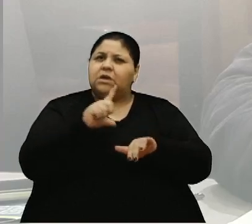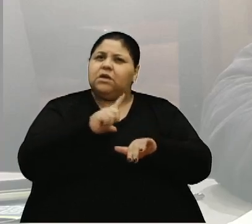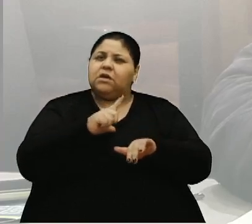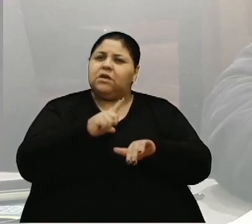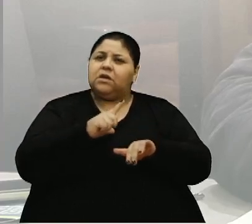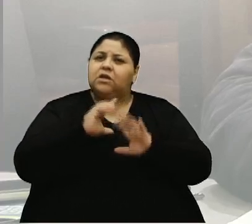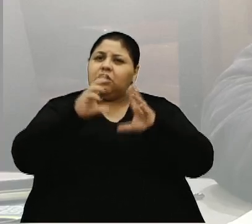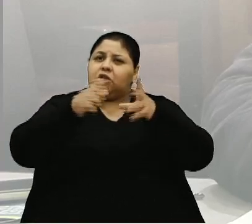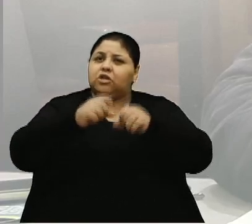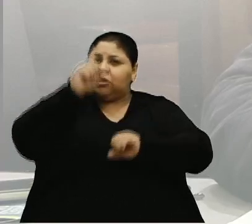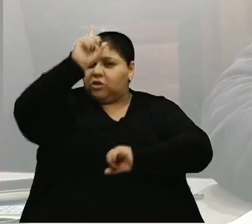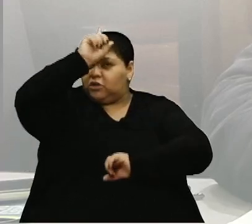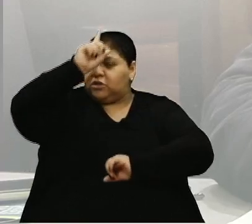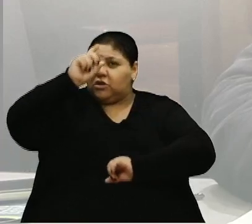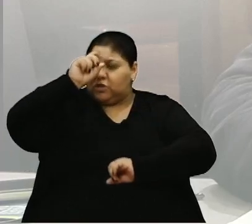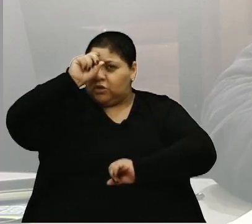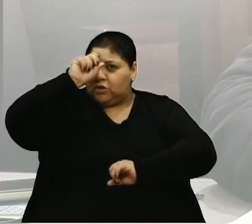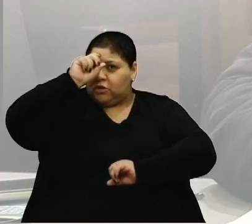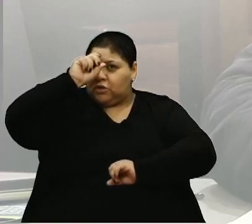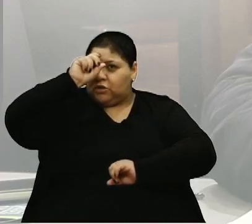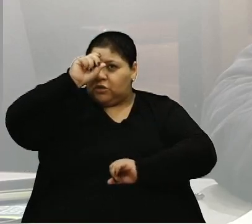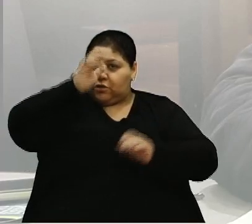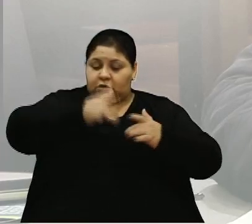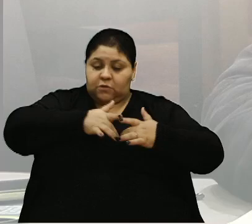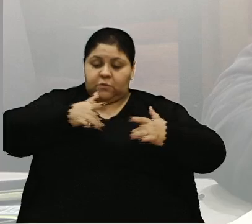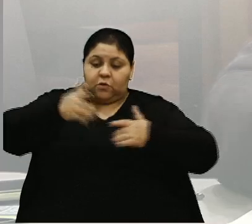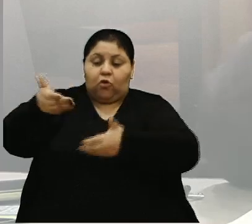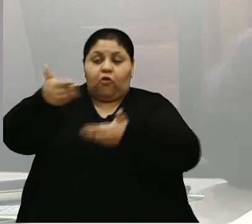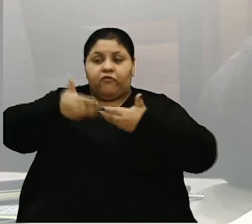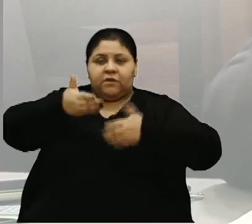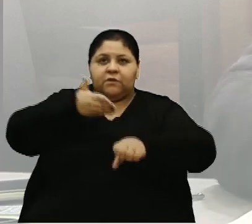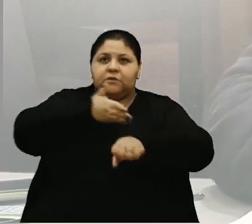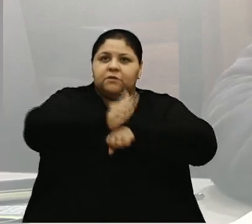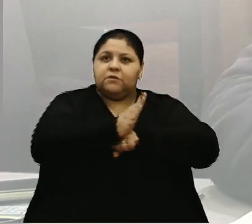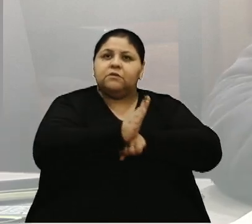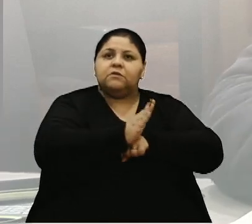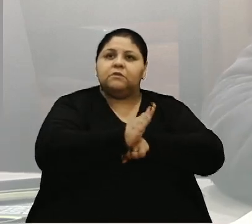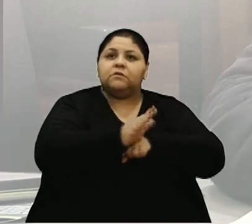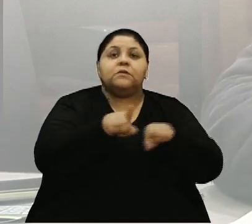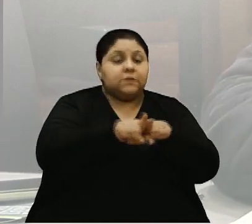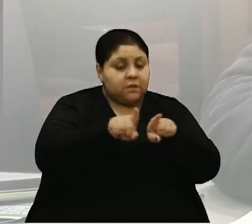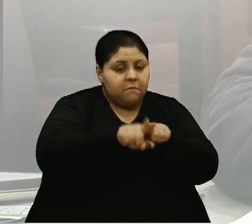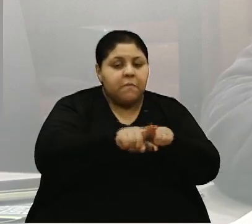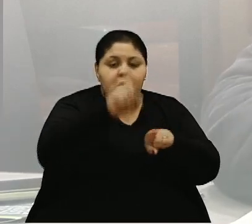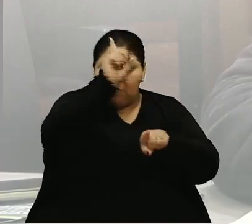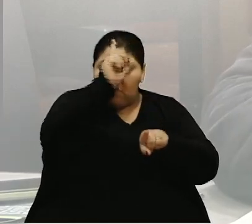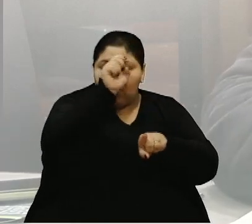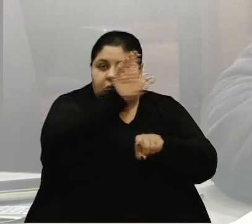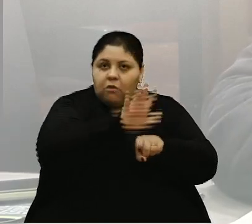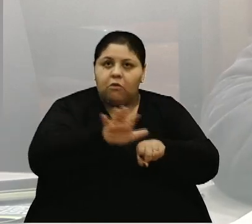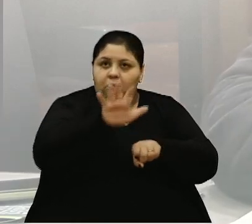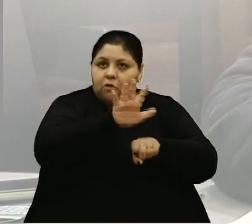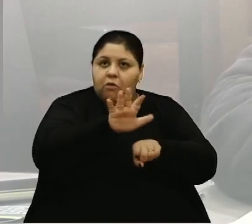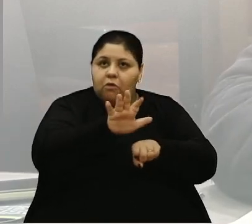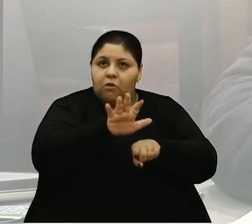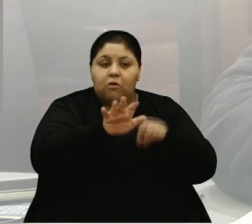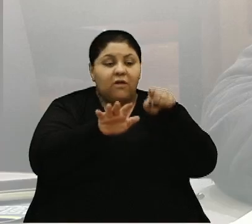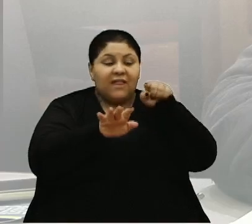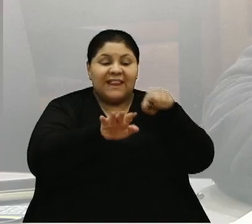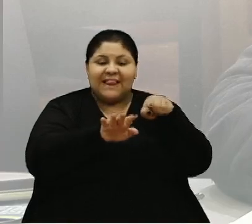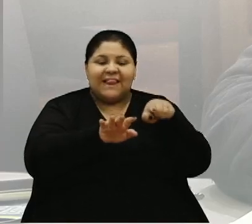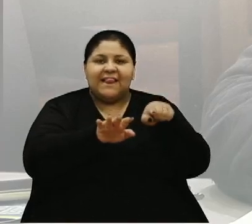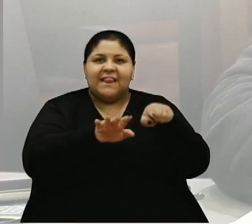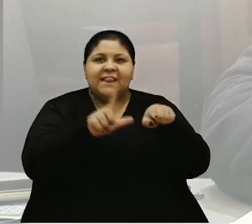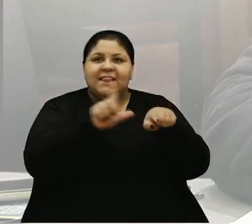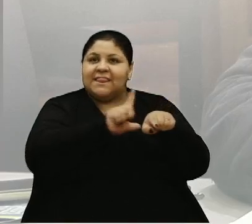Todos os hospitais filantrópicos do Rio Grande do Sul foram convidados para participar, inclusive o Hospital Geral. E o Hospital Geral não esteve